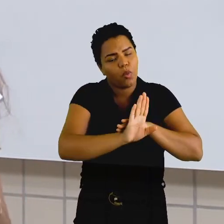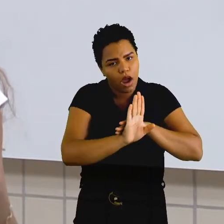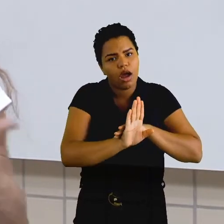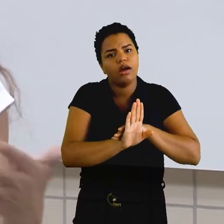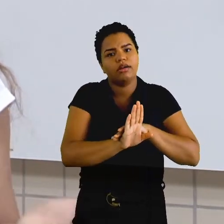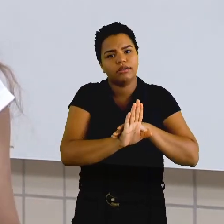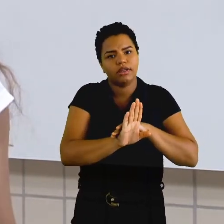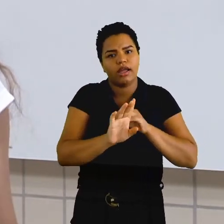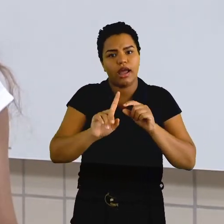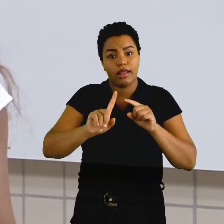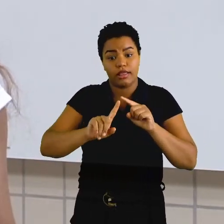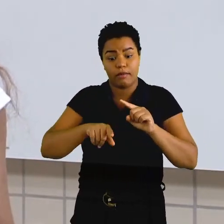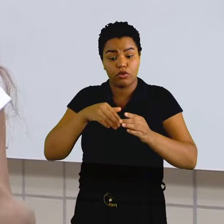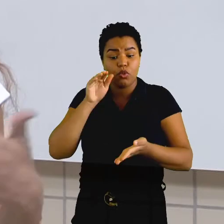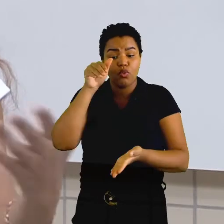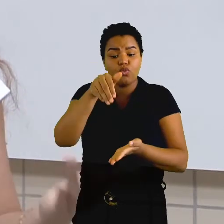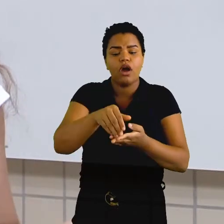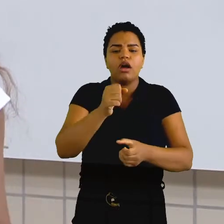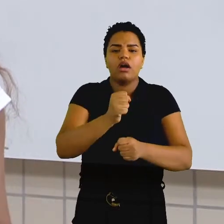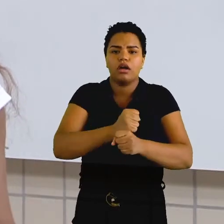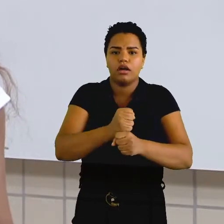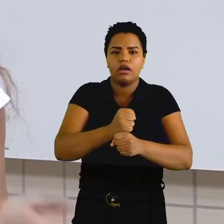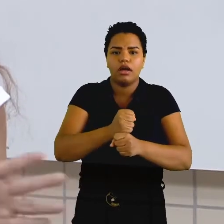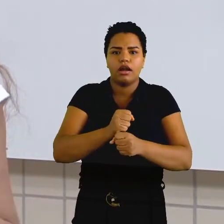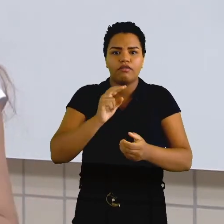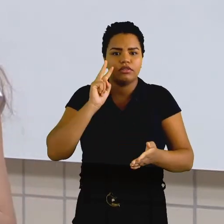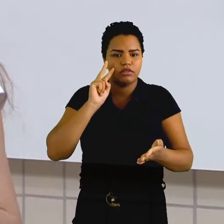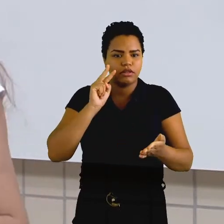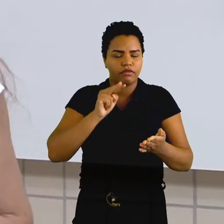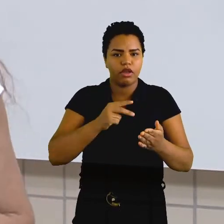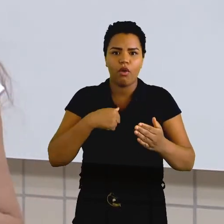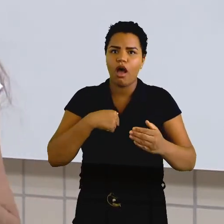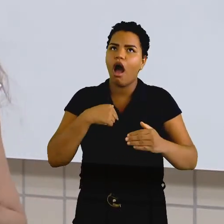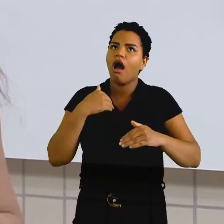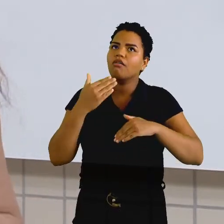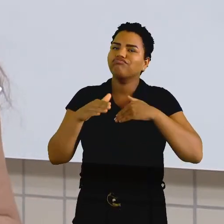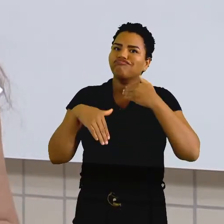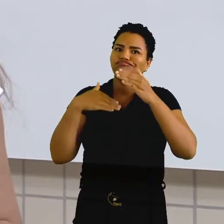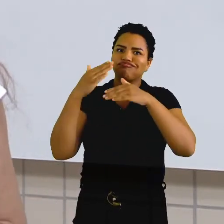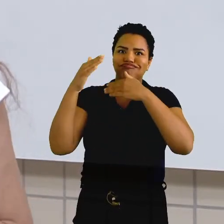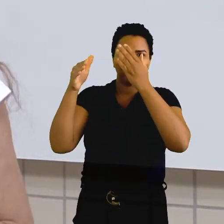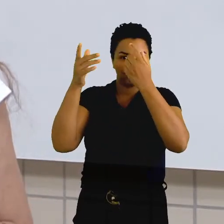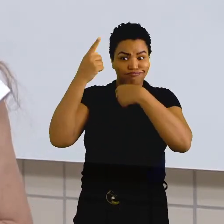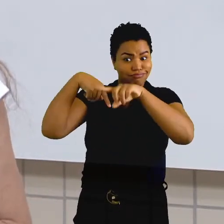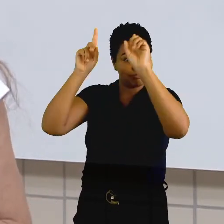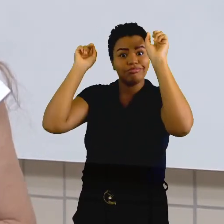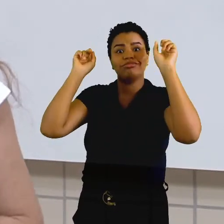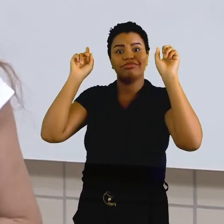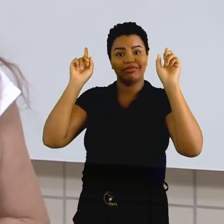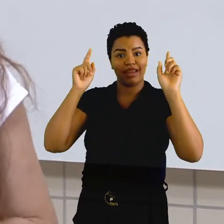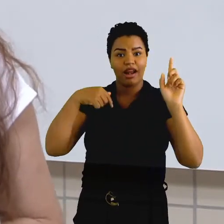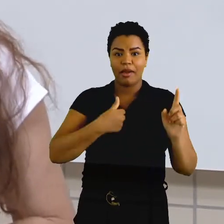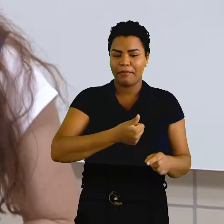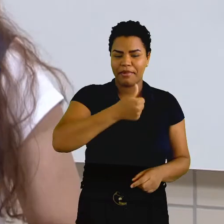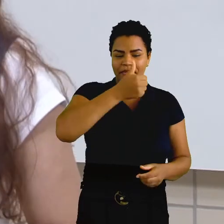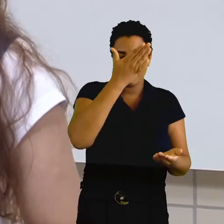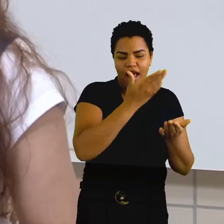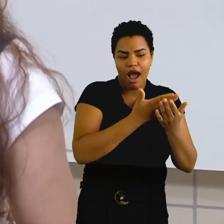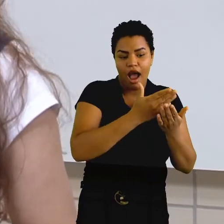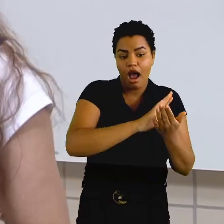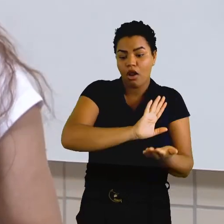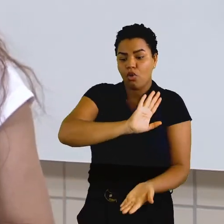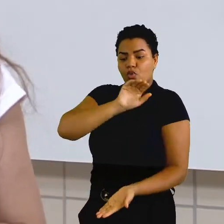ver como você evoluiu, como você aprendeu desde a nossa primeira aula até a nossa última aula do fim do